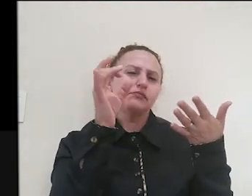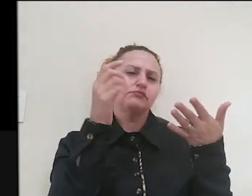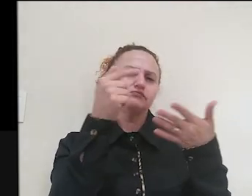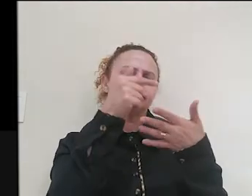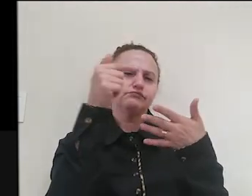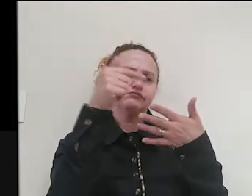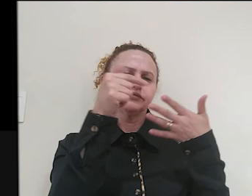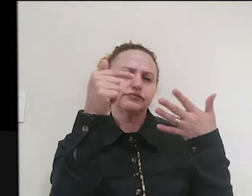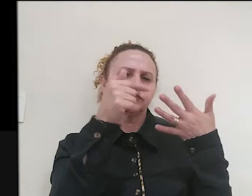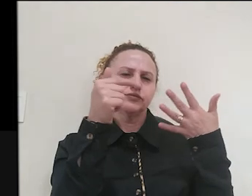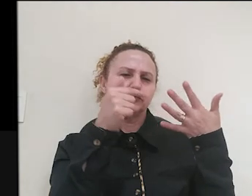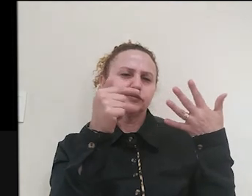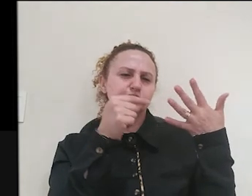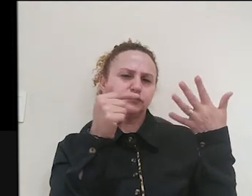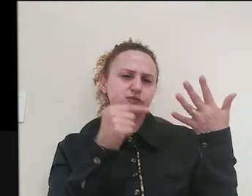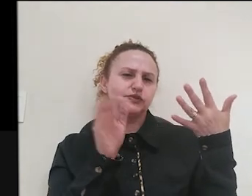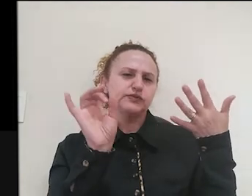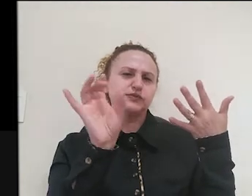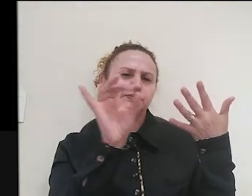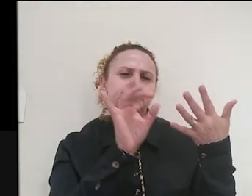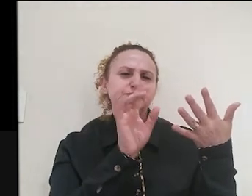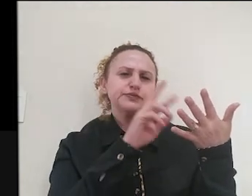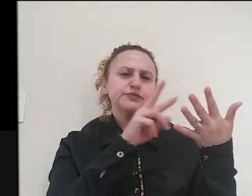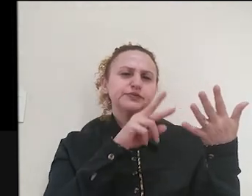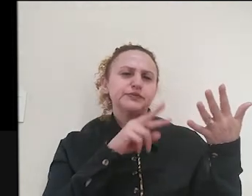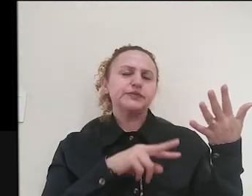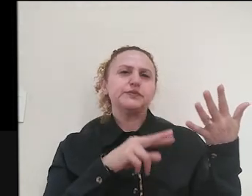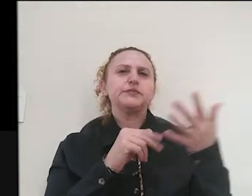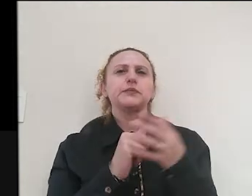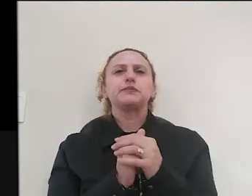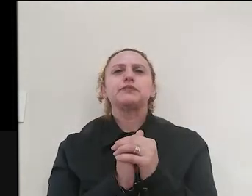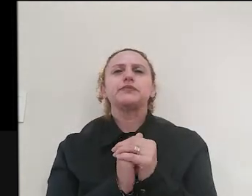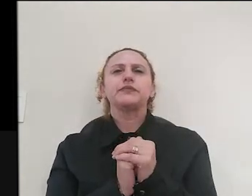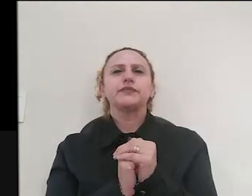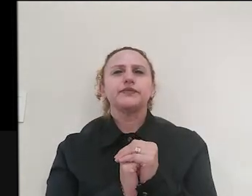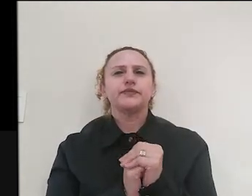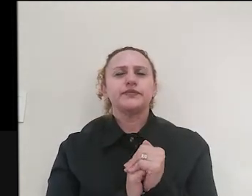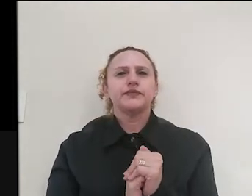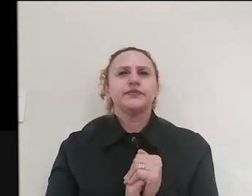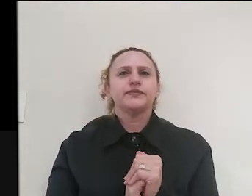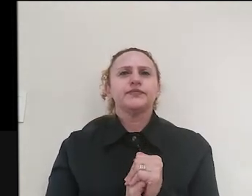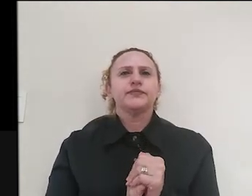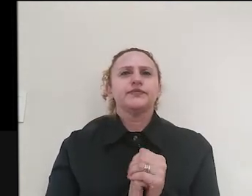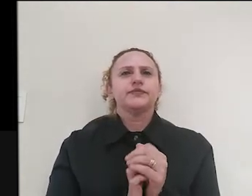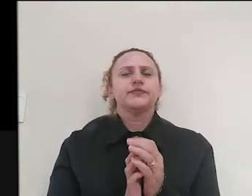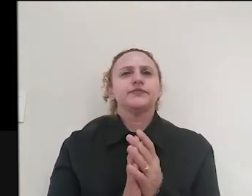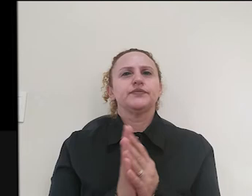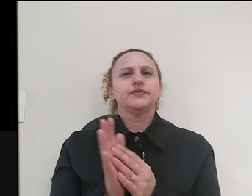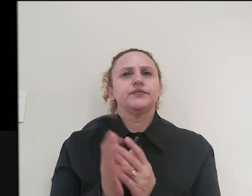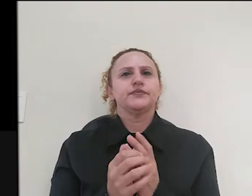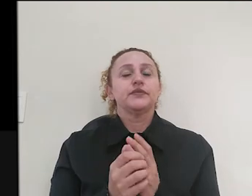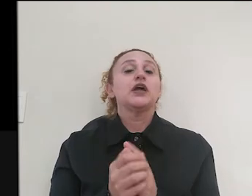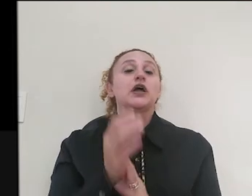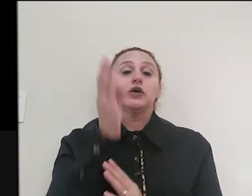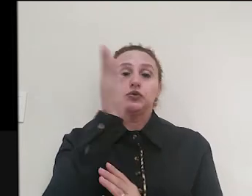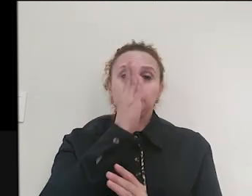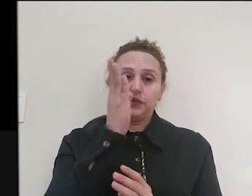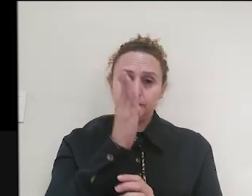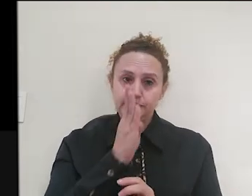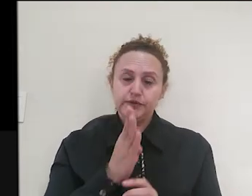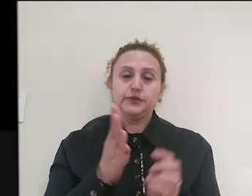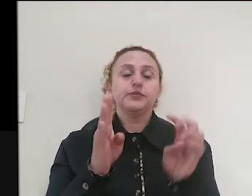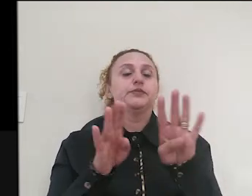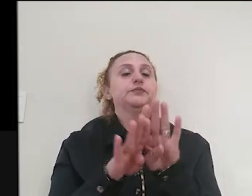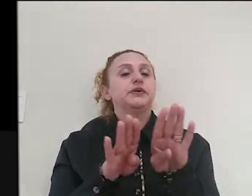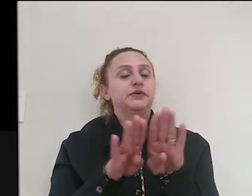Dias, Álvares de Azevedo e Castro Alves no Brasil. No conto, a gente tem o norte-americano Edgar Allan Poe, que vai começar duas tradições